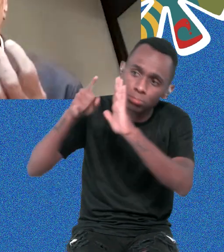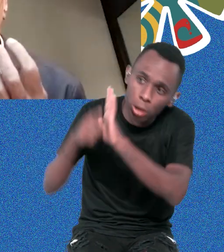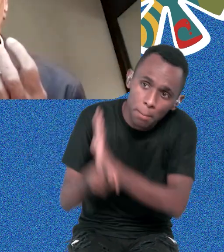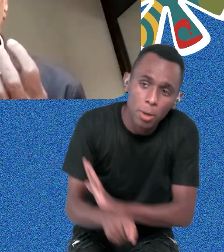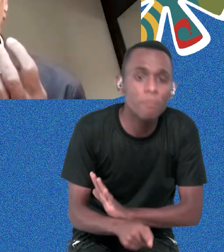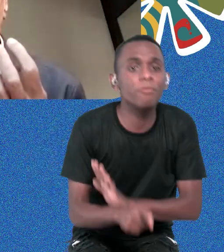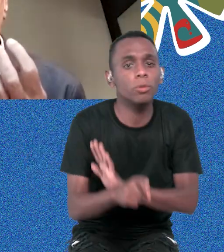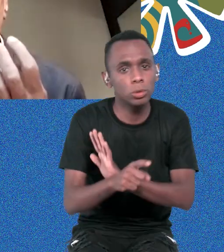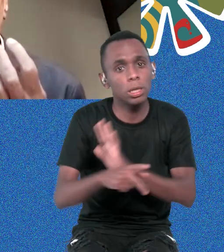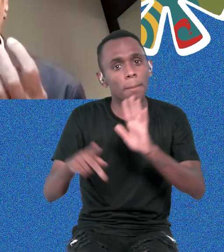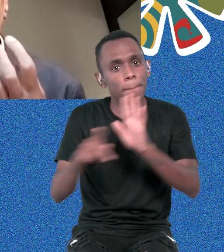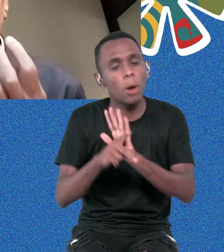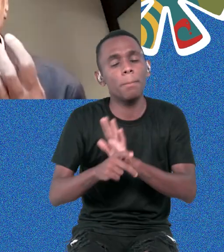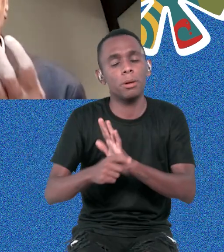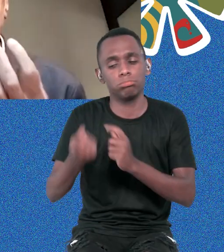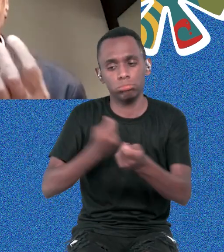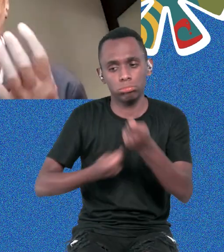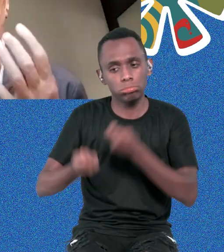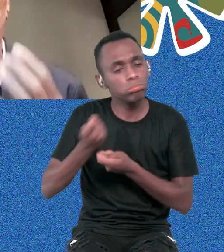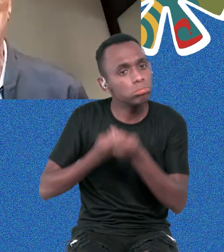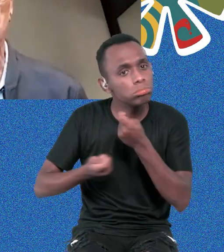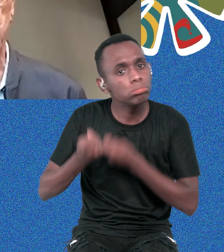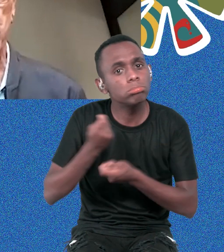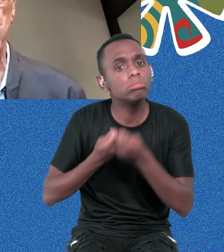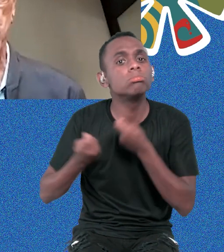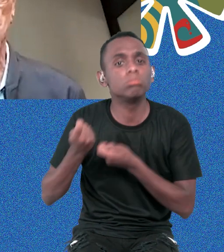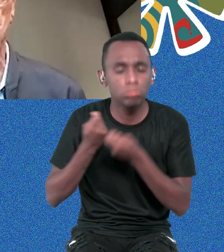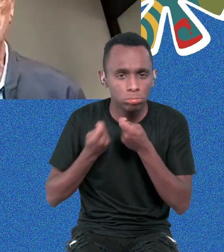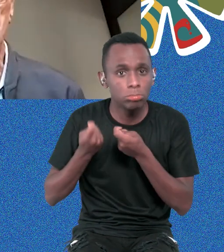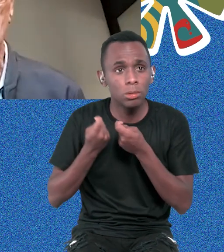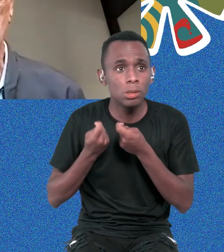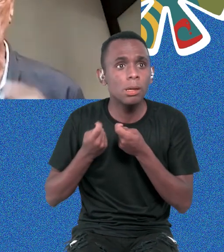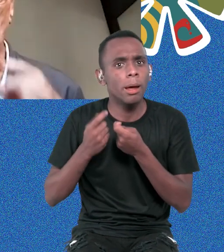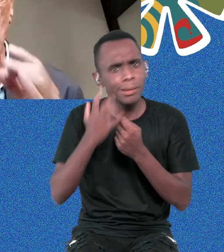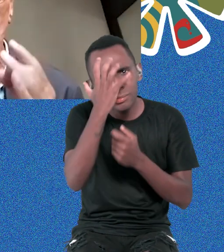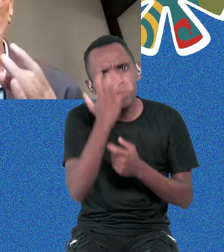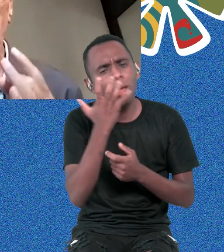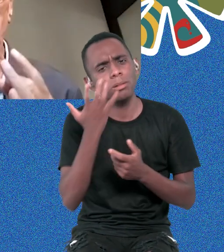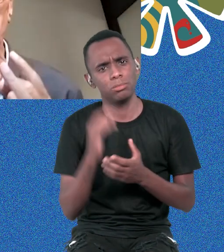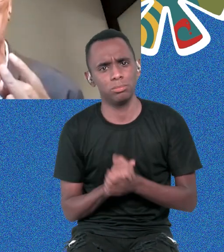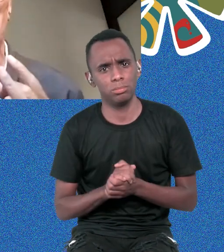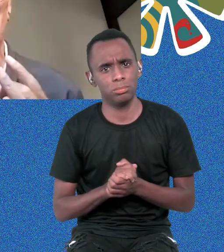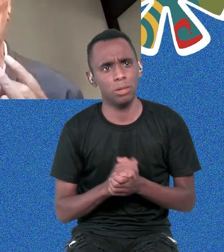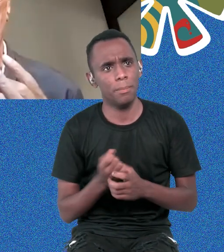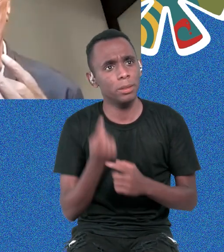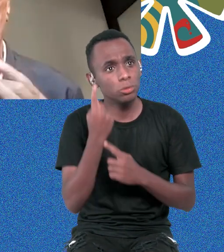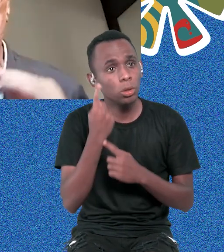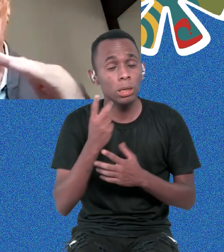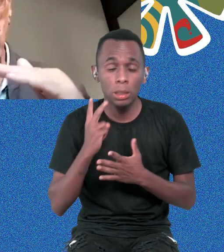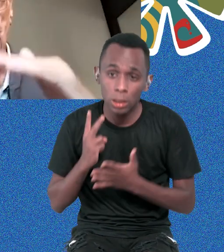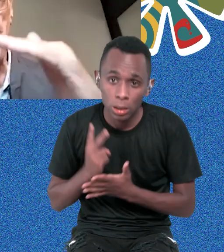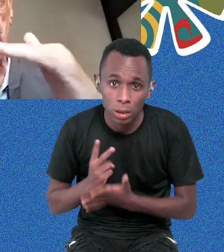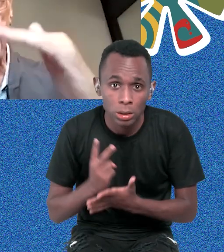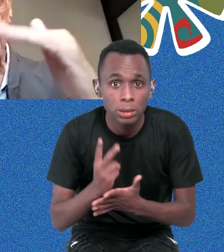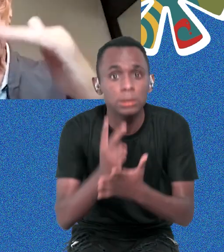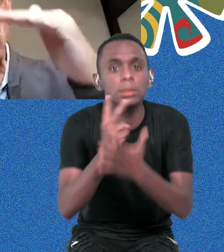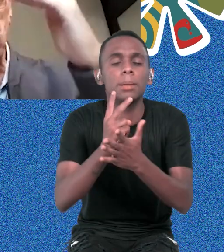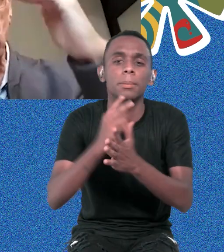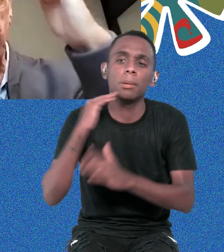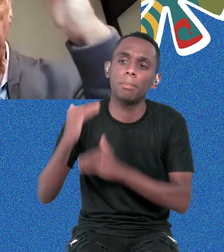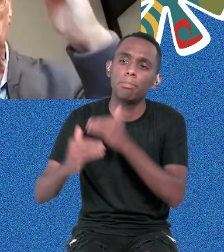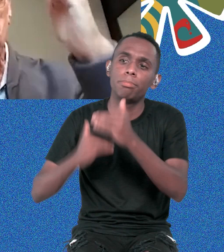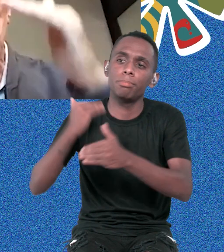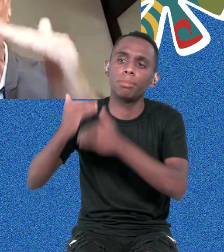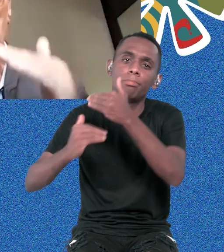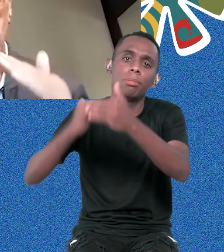es profundamente mercantilizada. Esto es muy serio. Y siempre